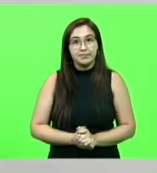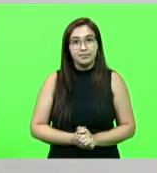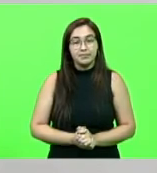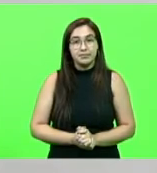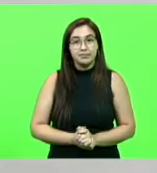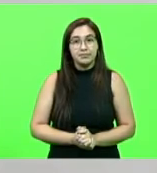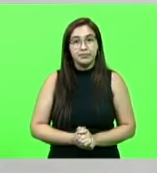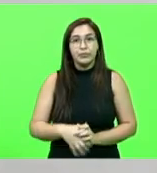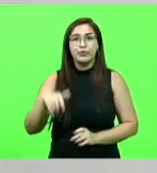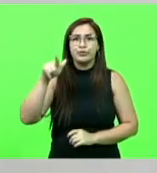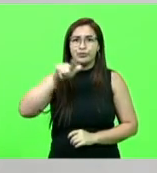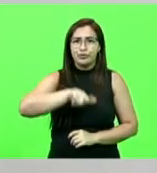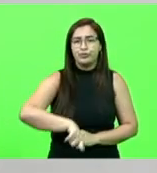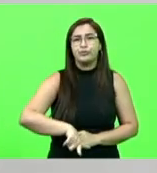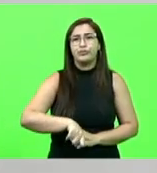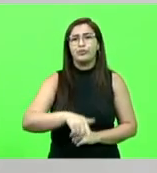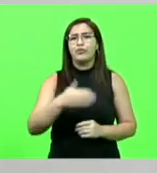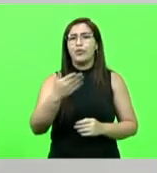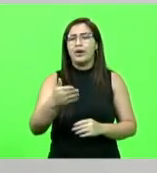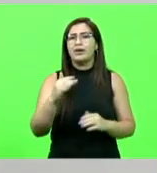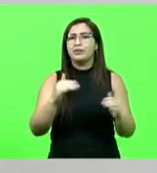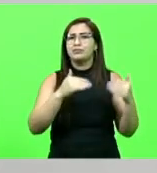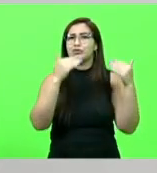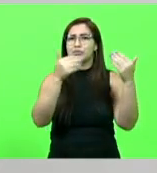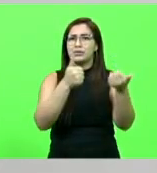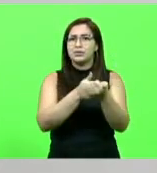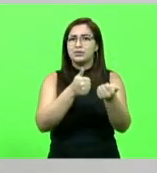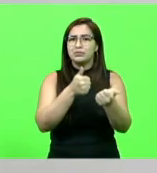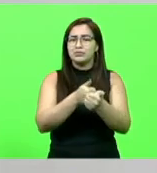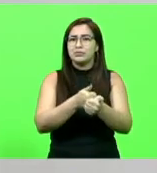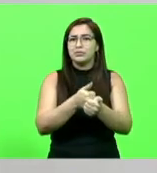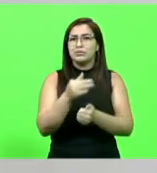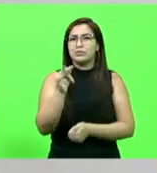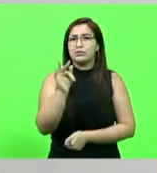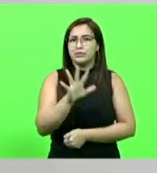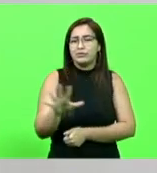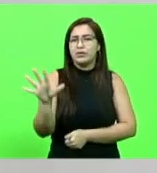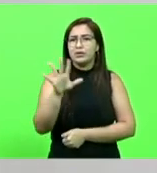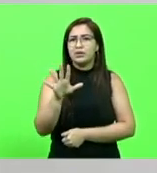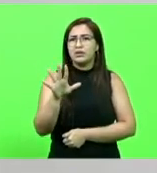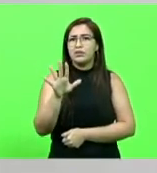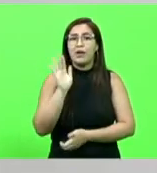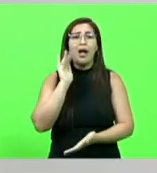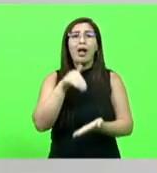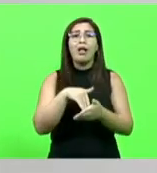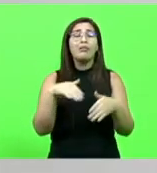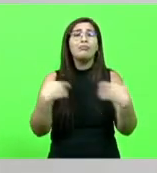Mais uma do Supremo Tribunal Federal. Aonde vamos parar?